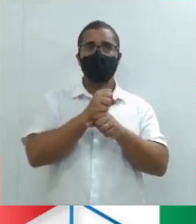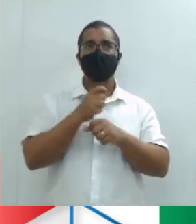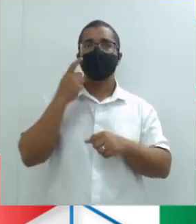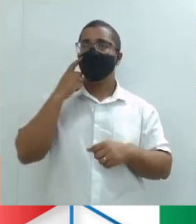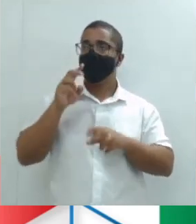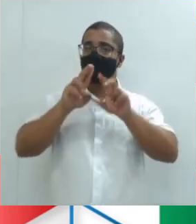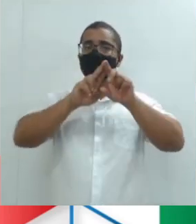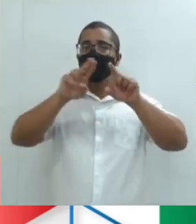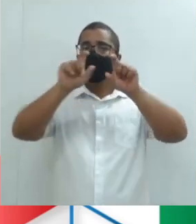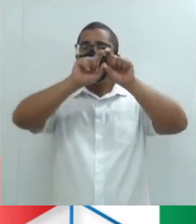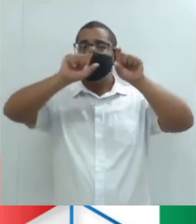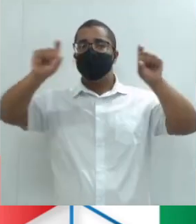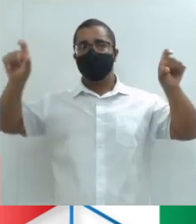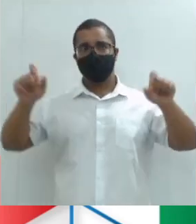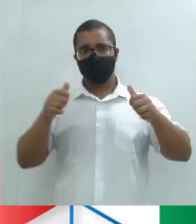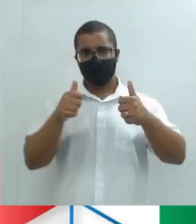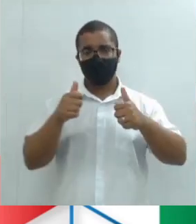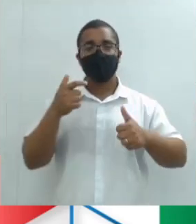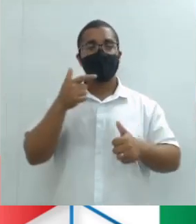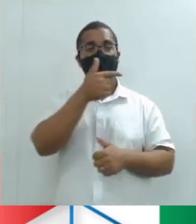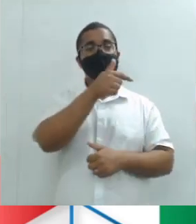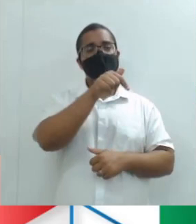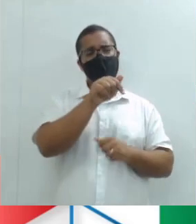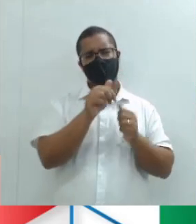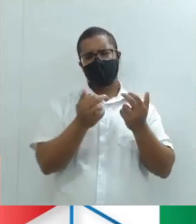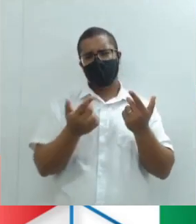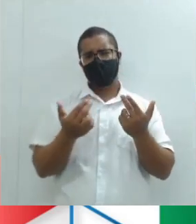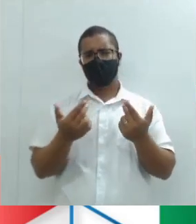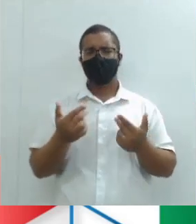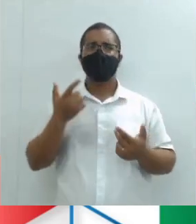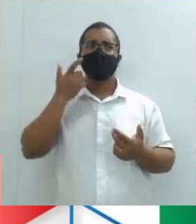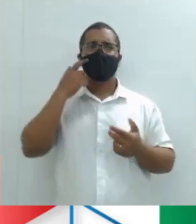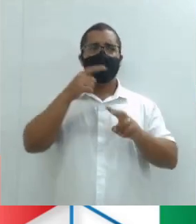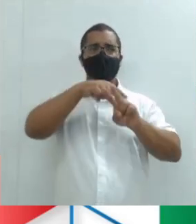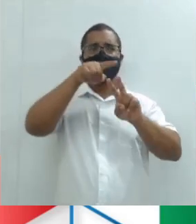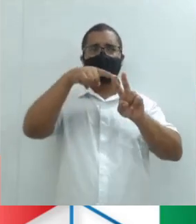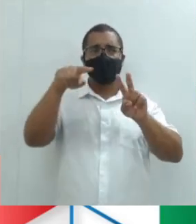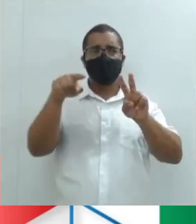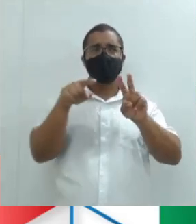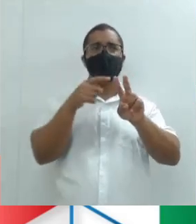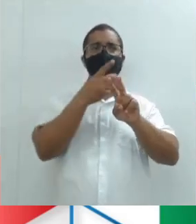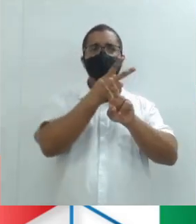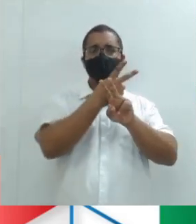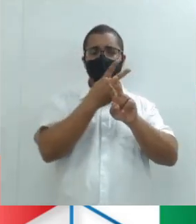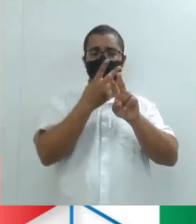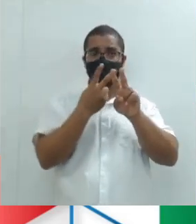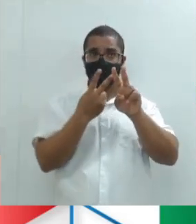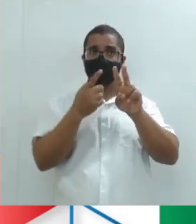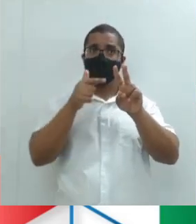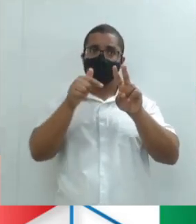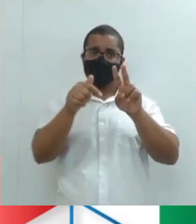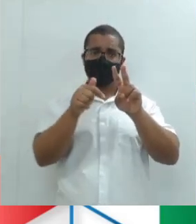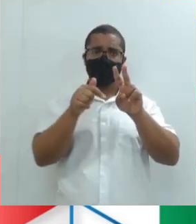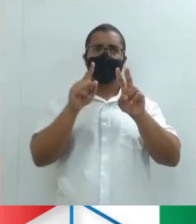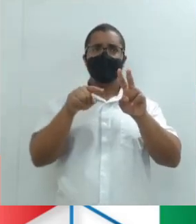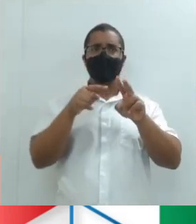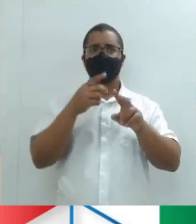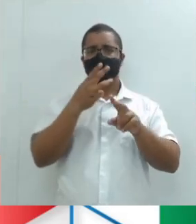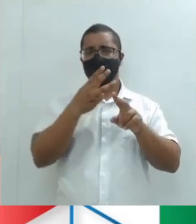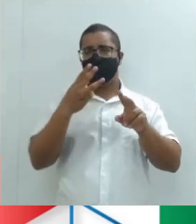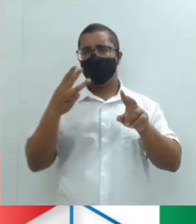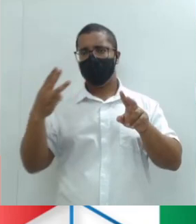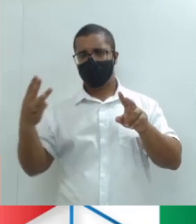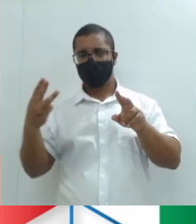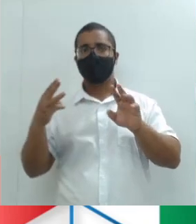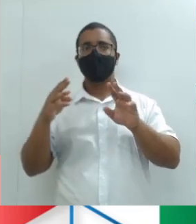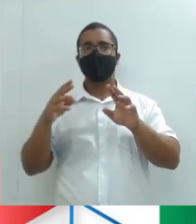2, ok? O 27 faz a mesma coisa, raiz cúbica de 27, 3 vezes 3 vezes 3, simplificando